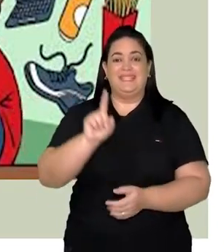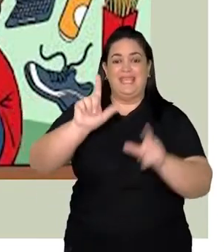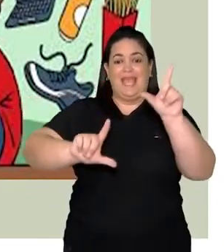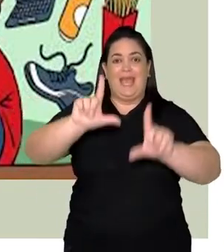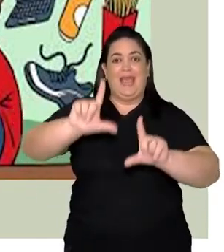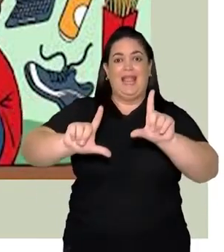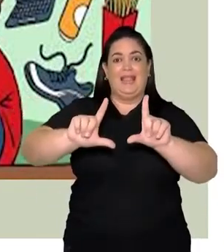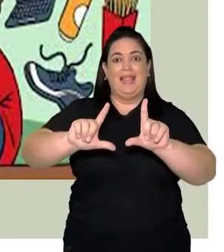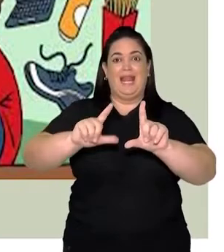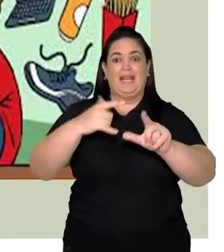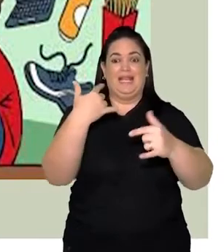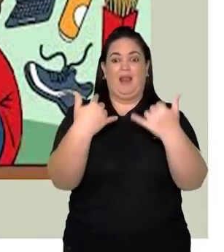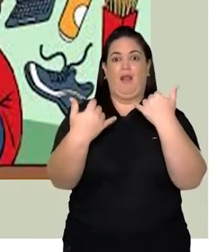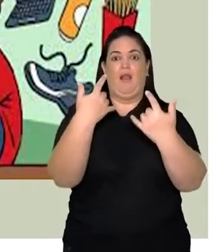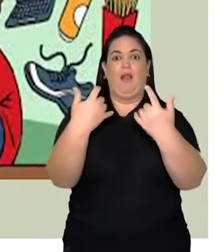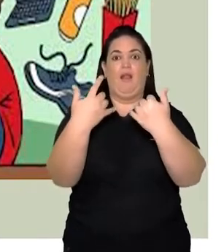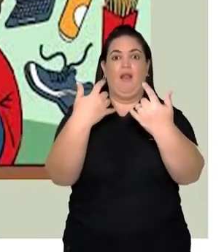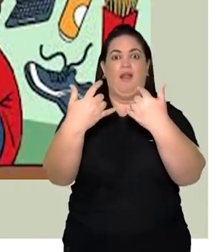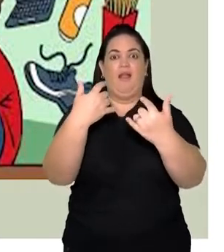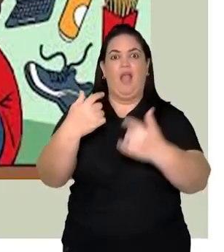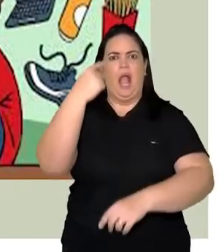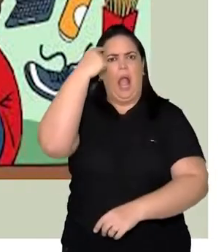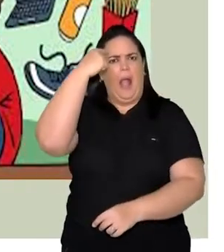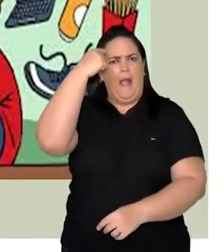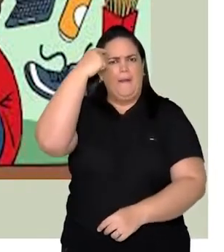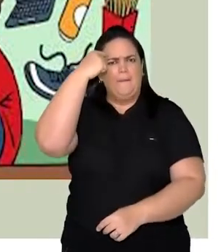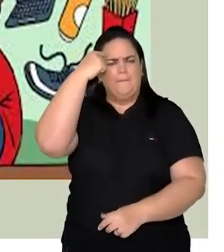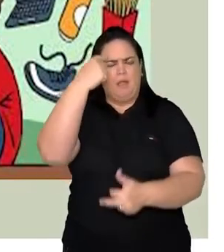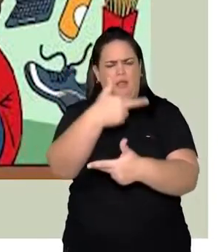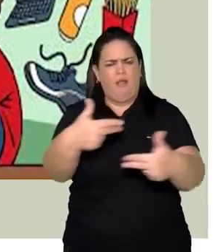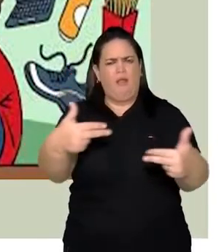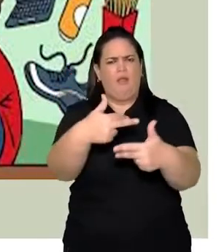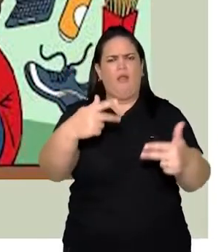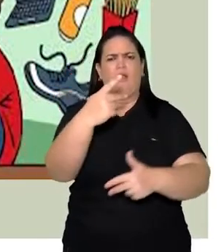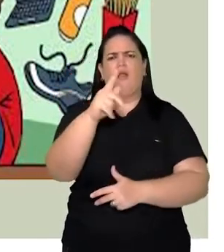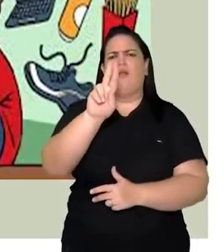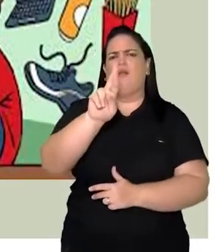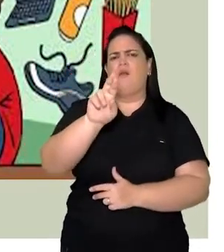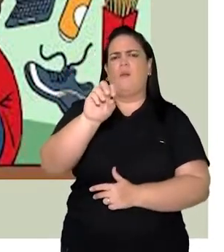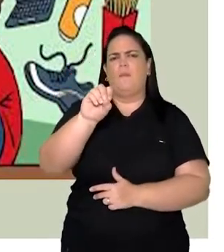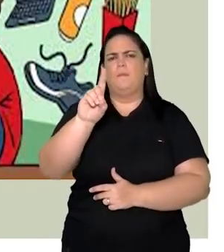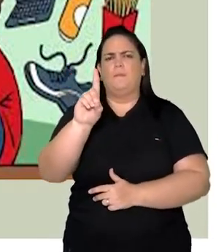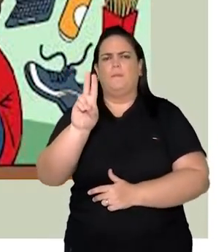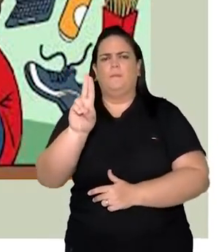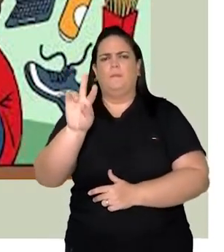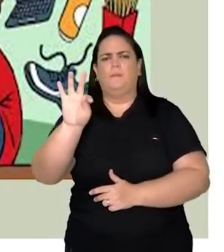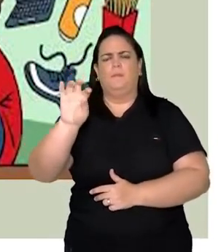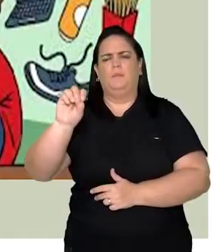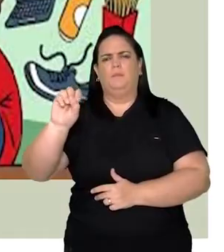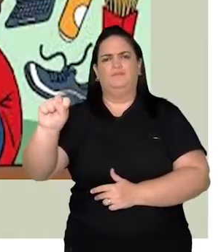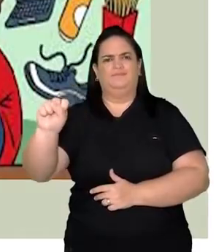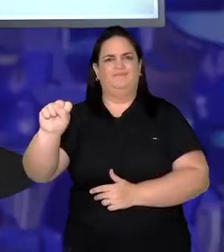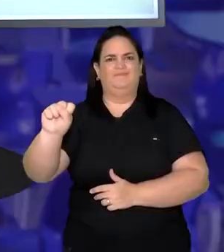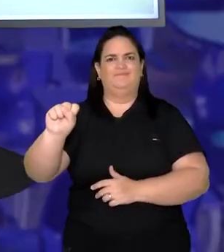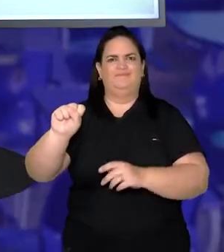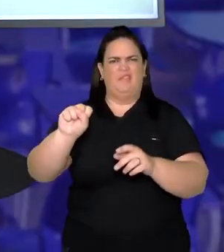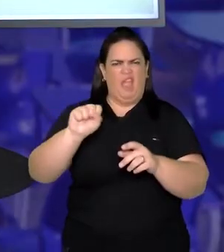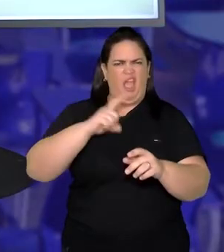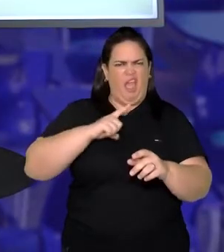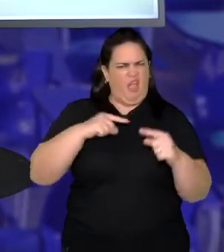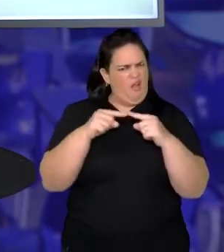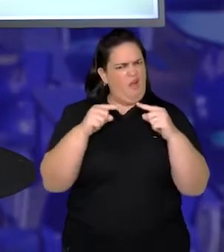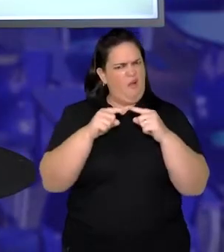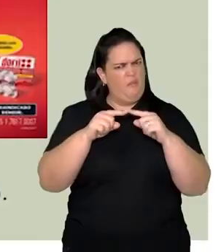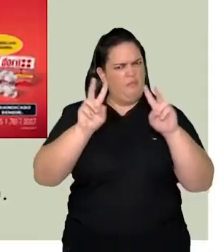dizer, induzido a pensar sobre produtos. Será que produtos têm a ver com esse nosso conteúdo? Vejamos.